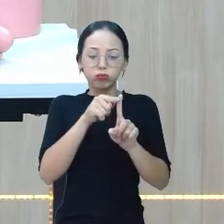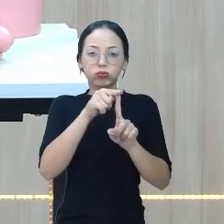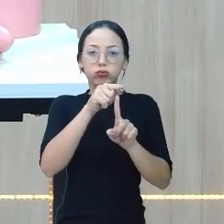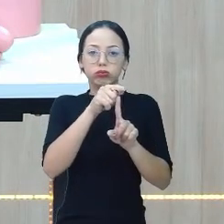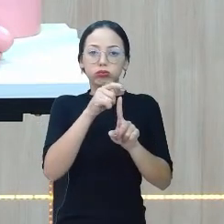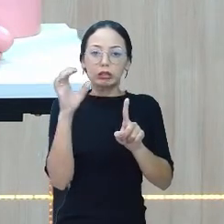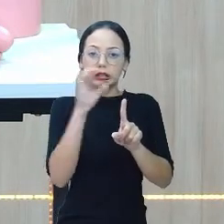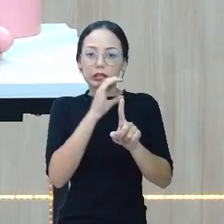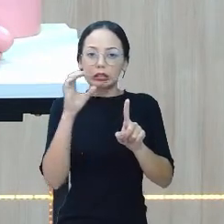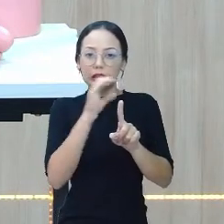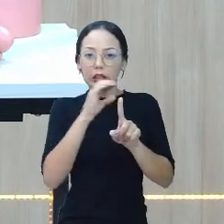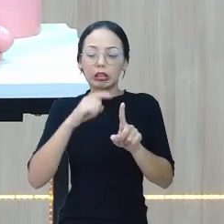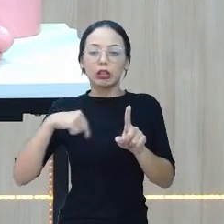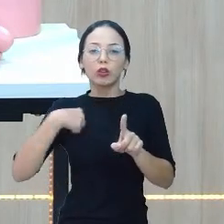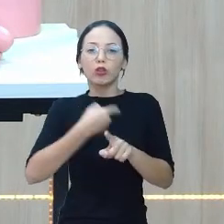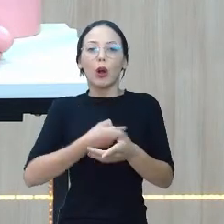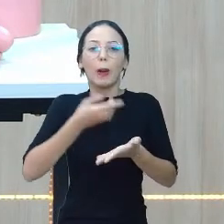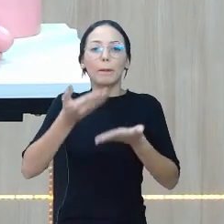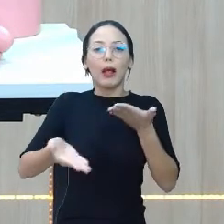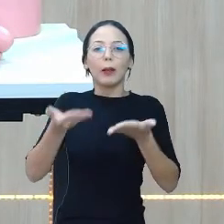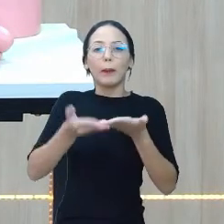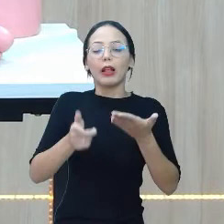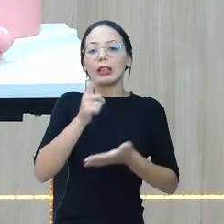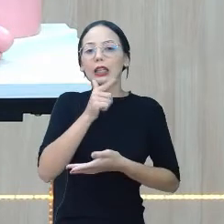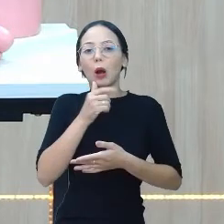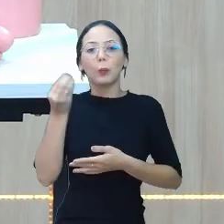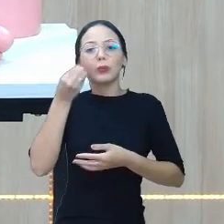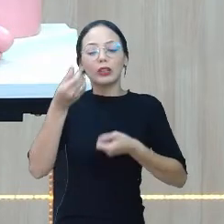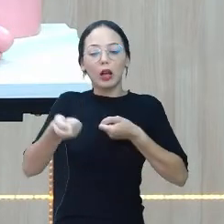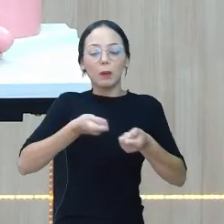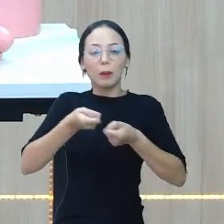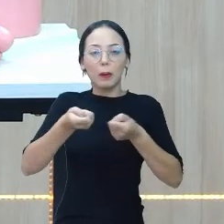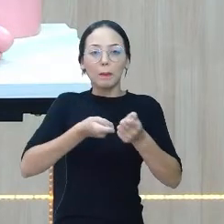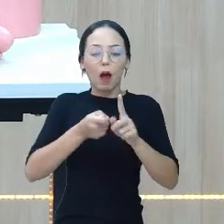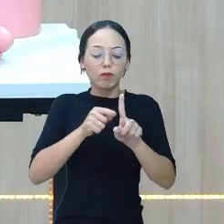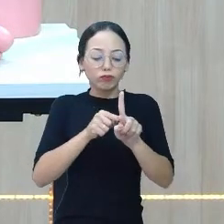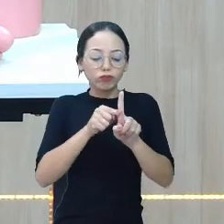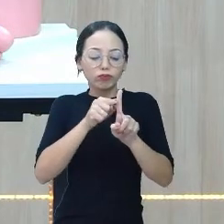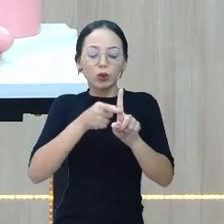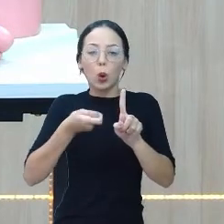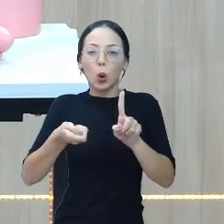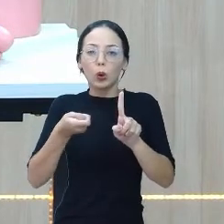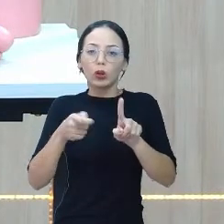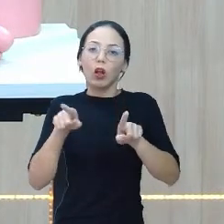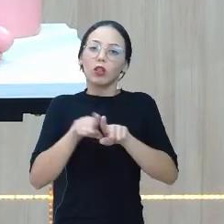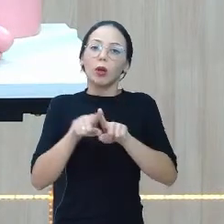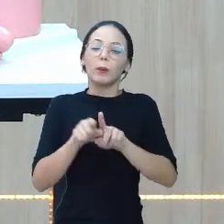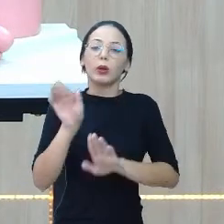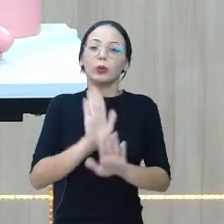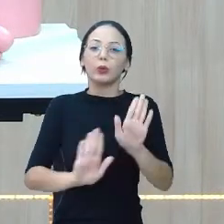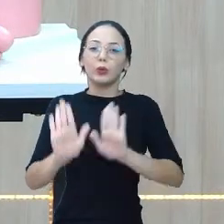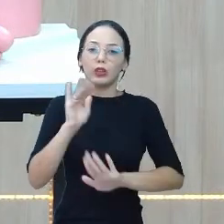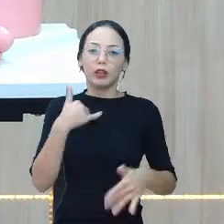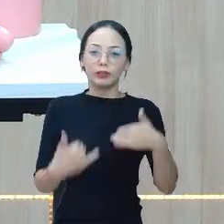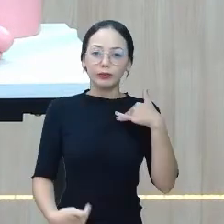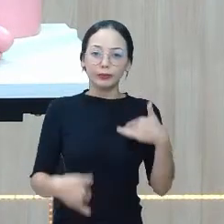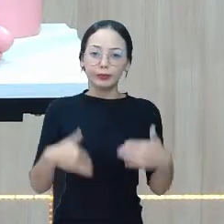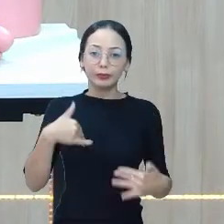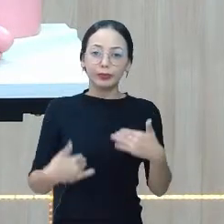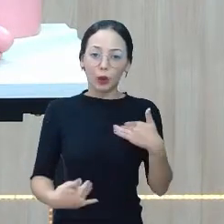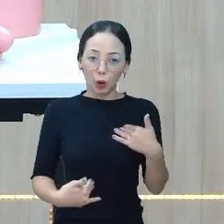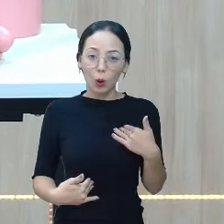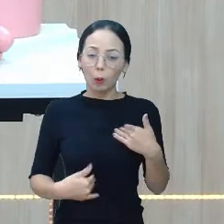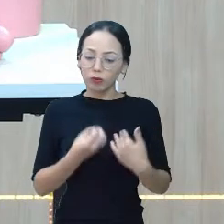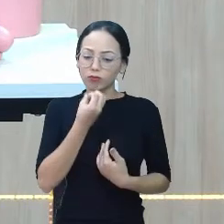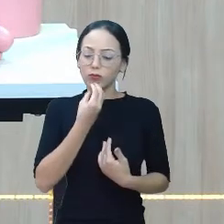água para tentar regular essa temperatura. Então, é uma questão também de cuidado em relação ao nosso corpo, a esse